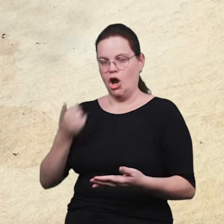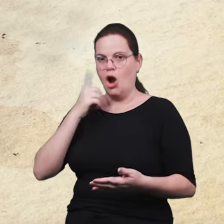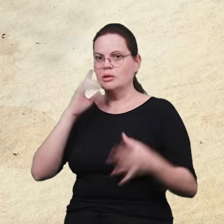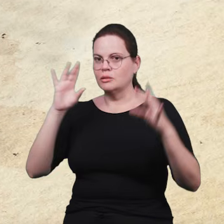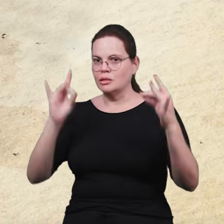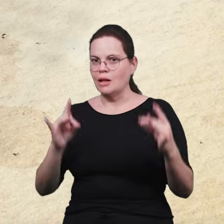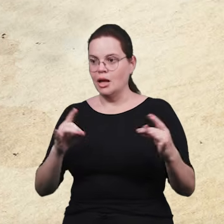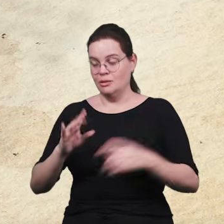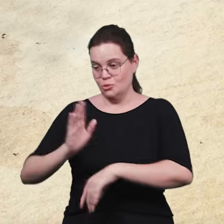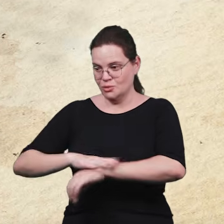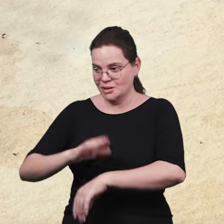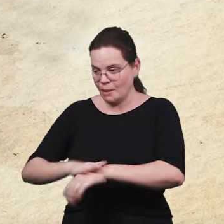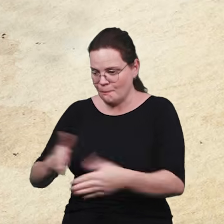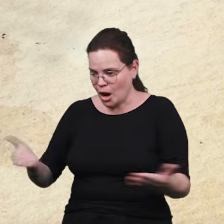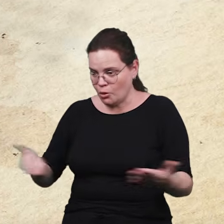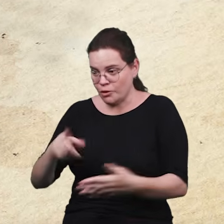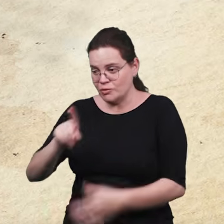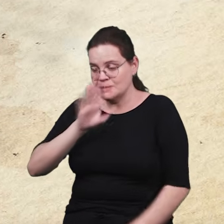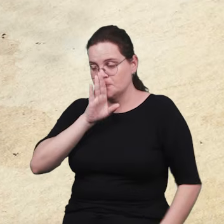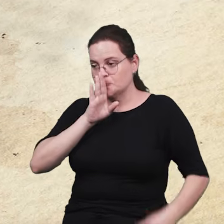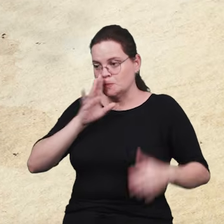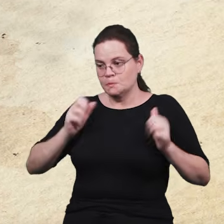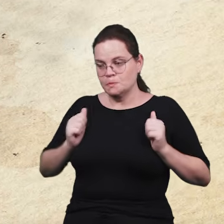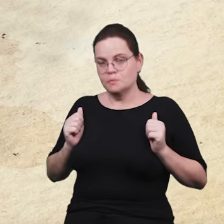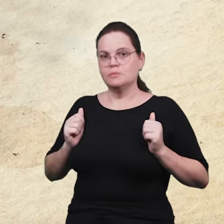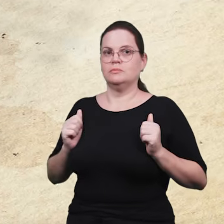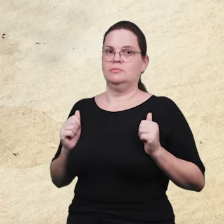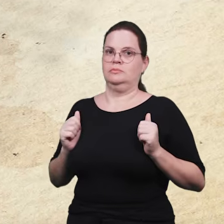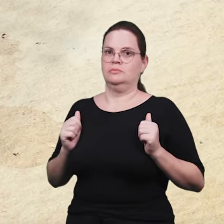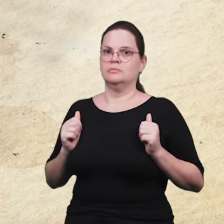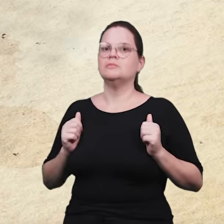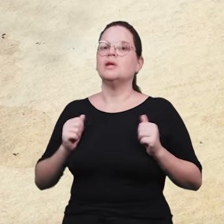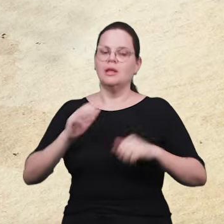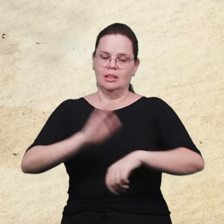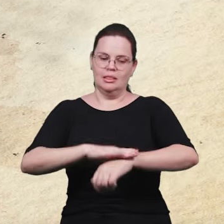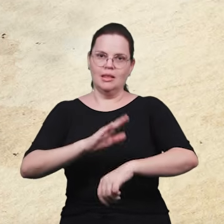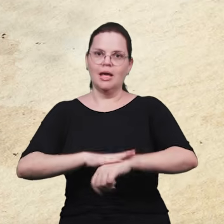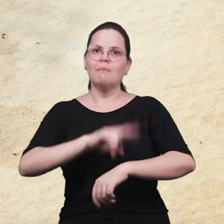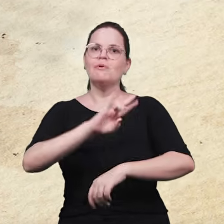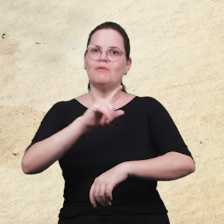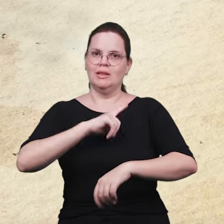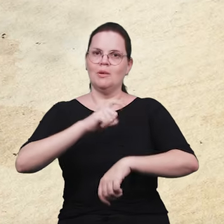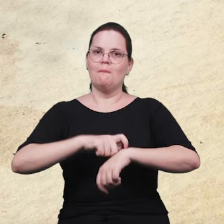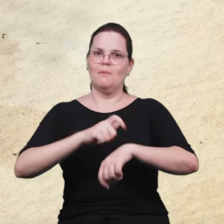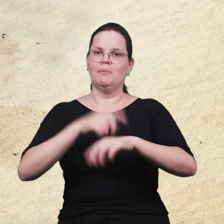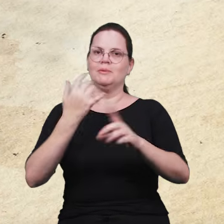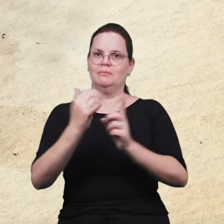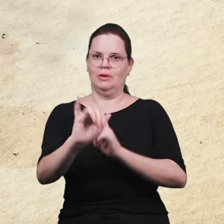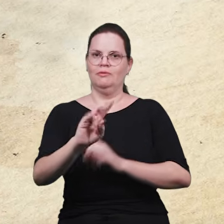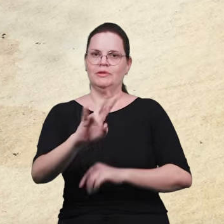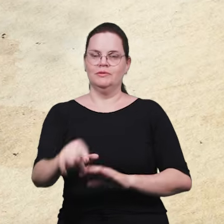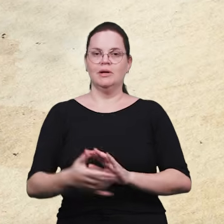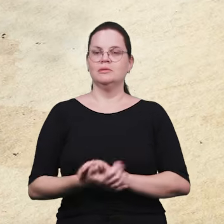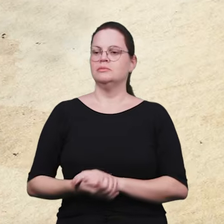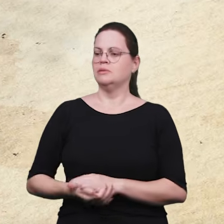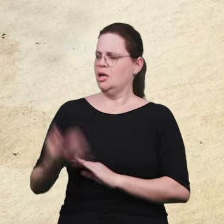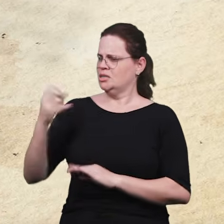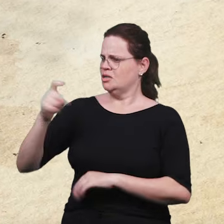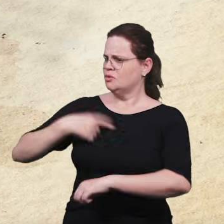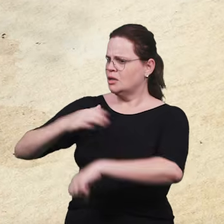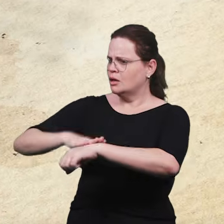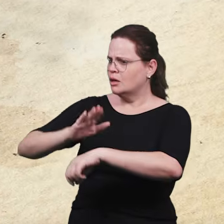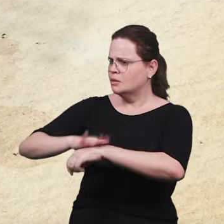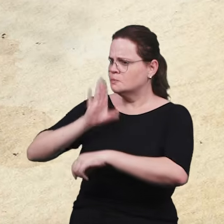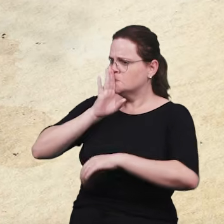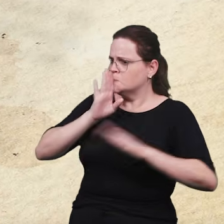está falando de um momento, e agora, para nós, isso vai significar um momento profético. Sim. Socorro e